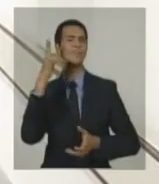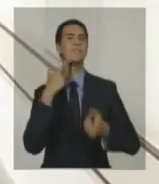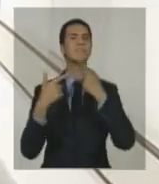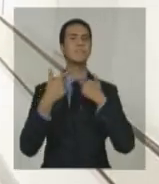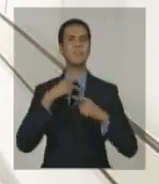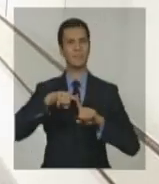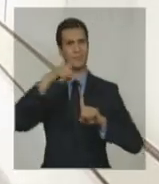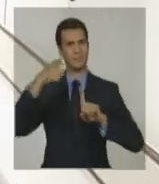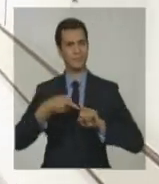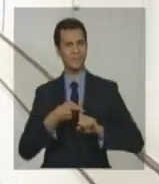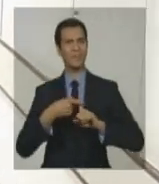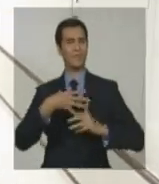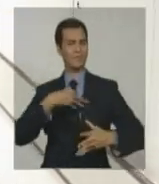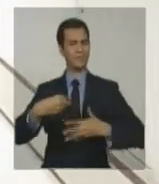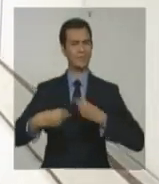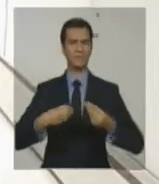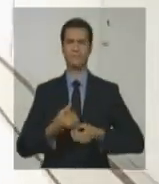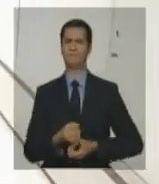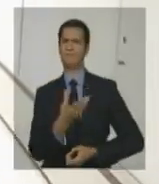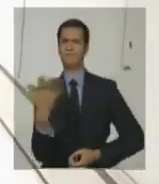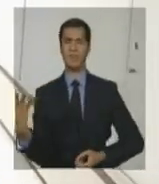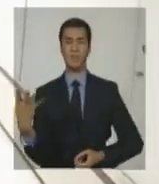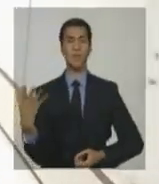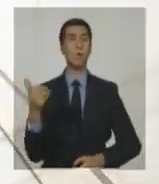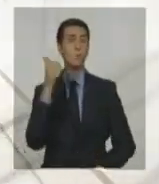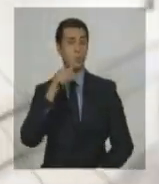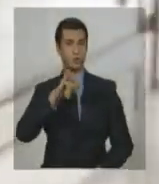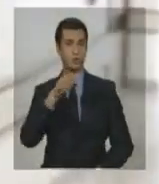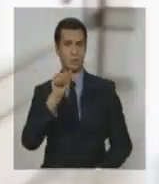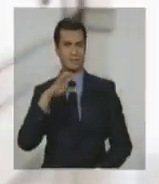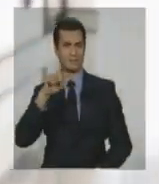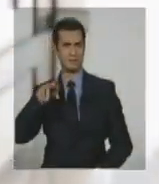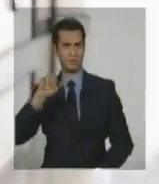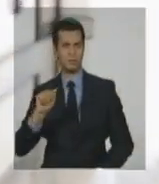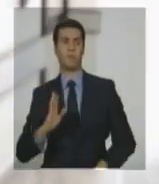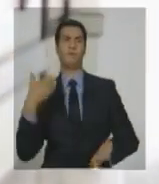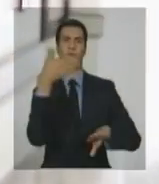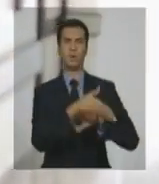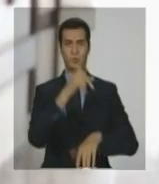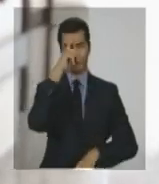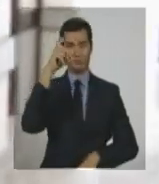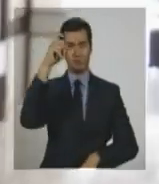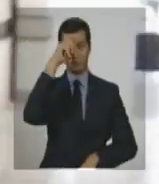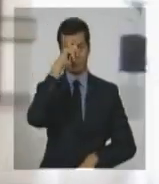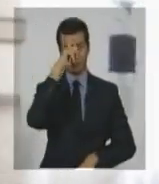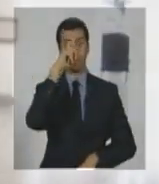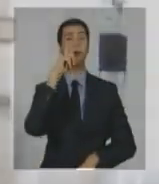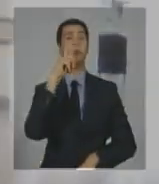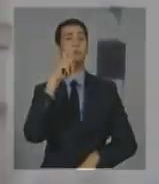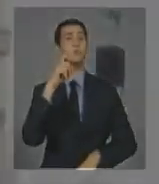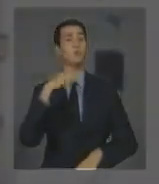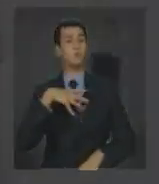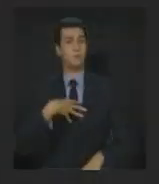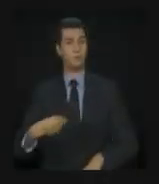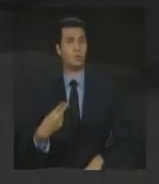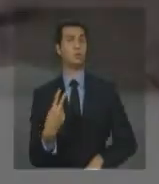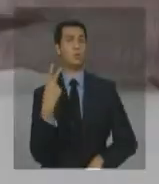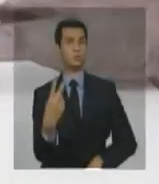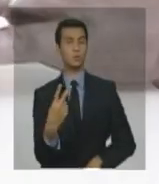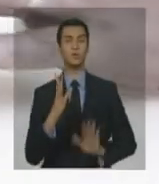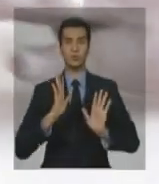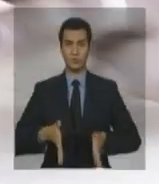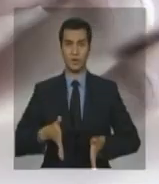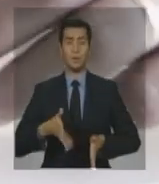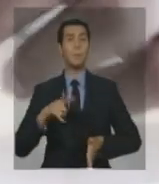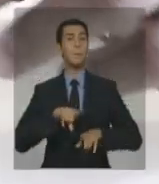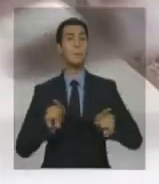Quando Joacira foi ao hospital ganhar o segundo filho, fizeram o marido assinar um papel que mudaria o rumo de suas vidas.